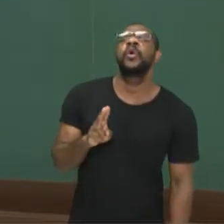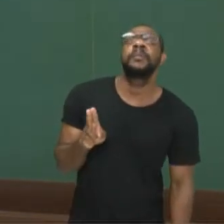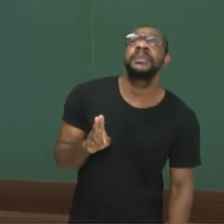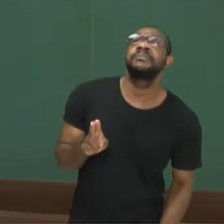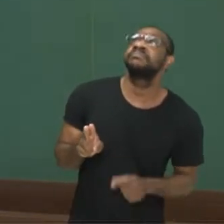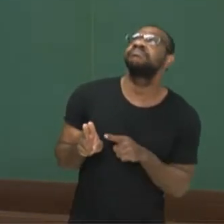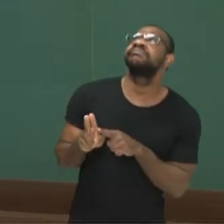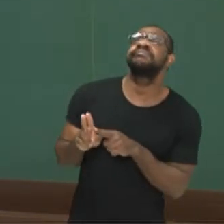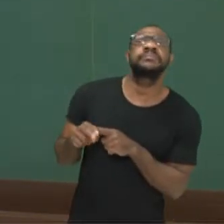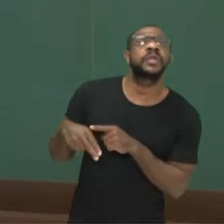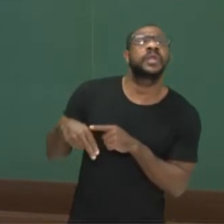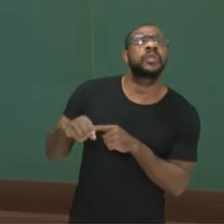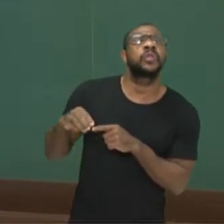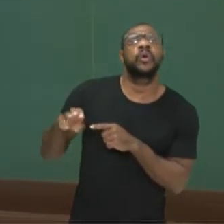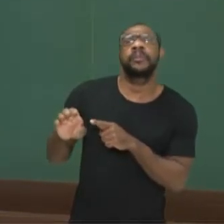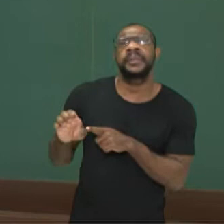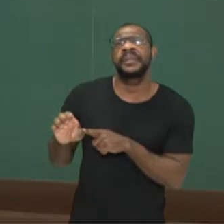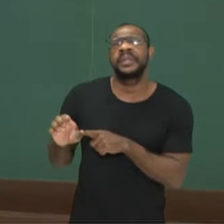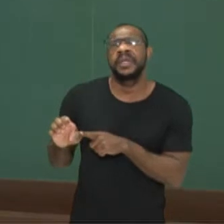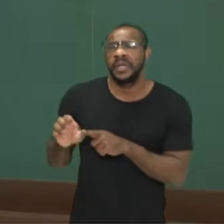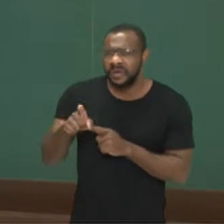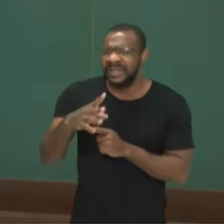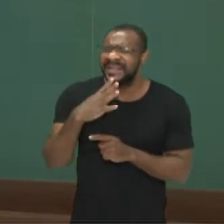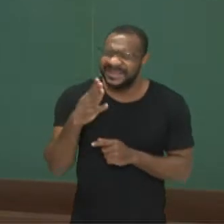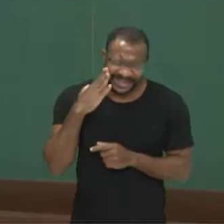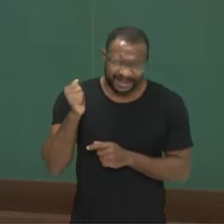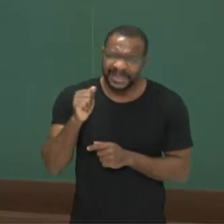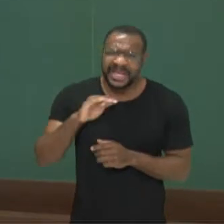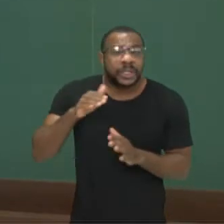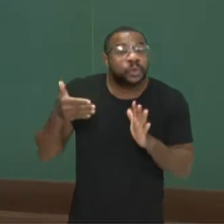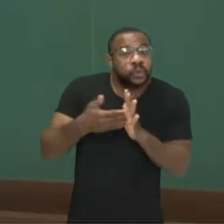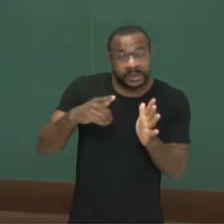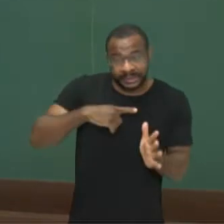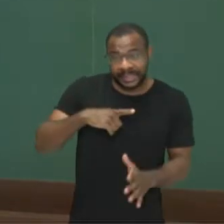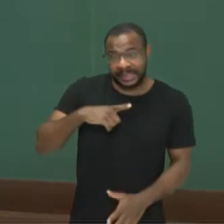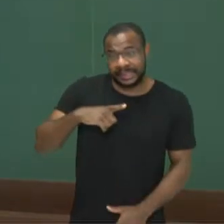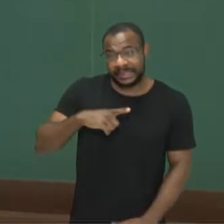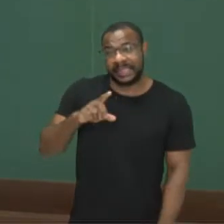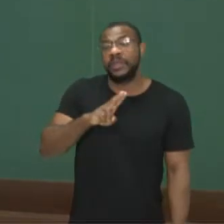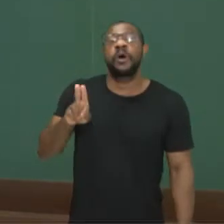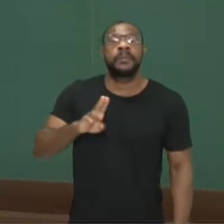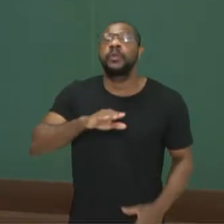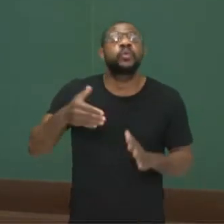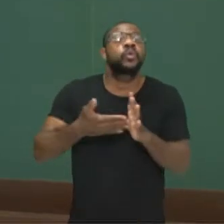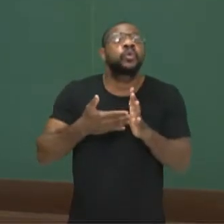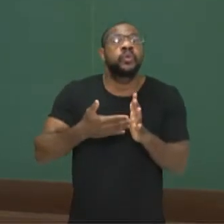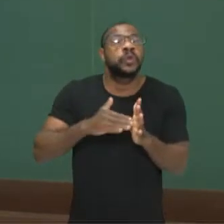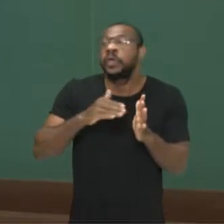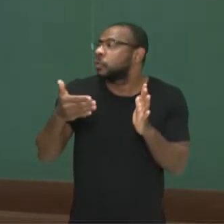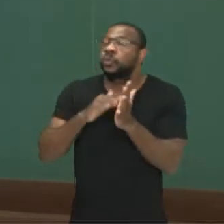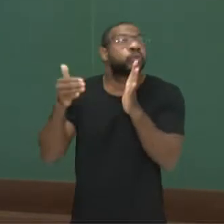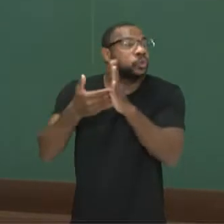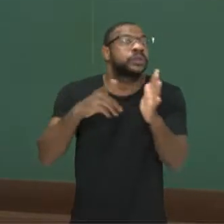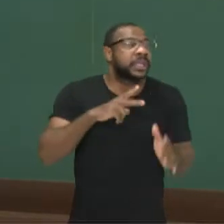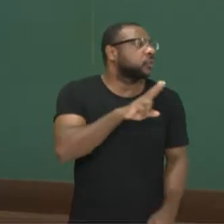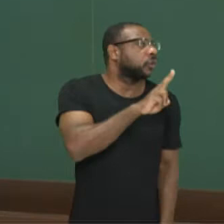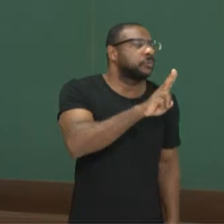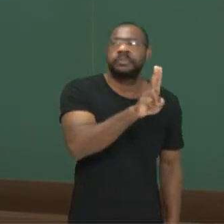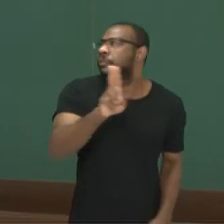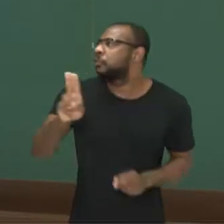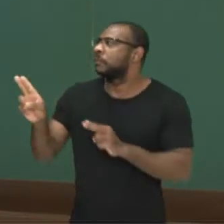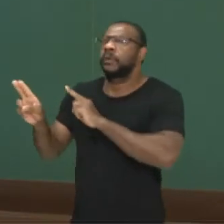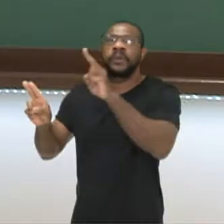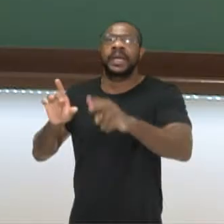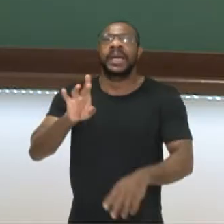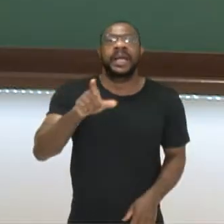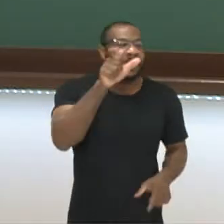já percebeu que tudo que existe tem um nome? Tudo que existe tem um nome, é dado um nome para tudo que existe. Cada